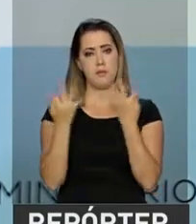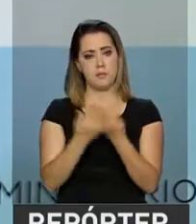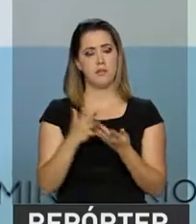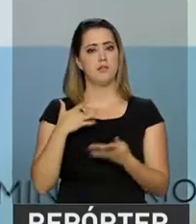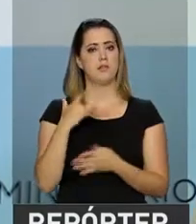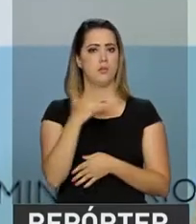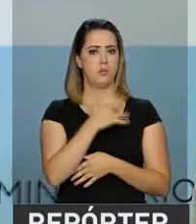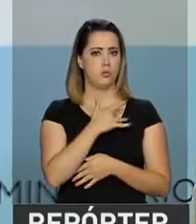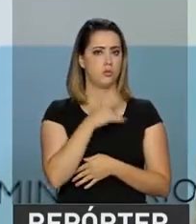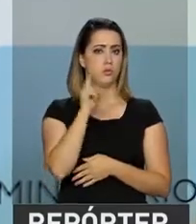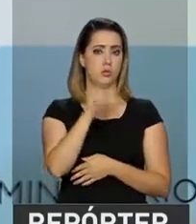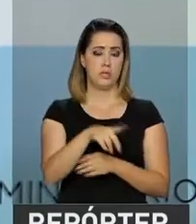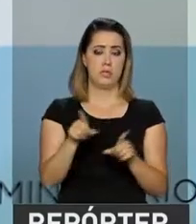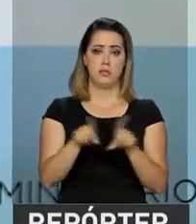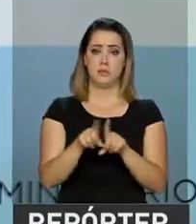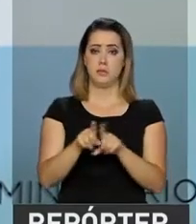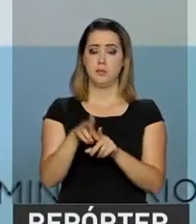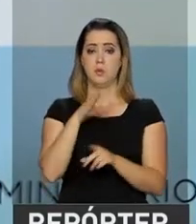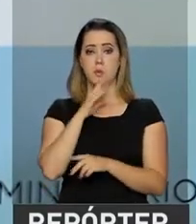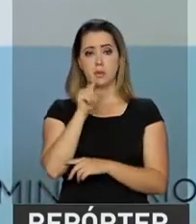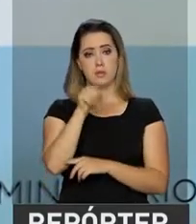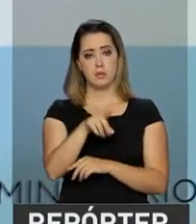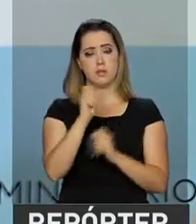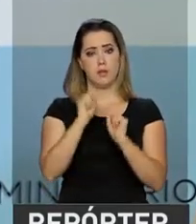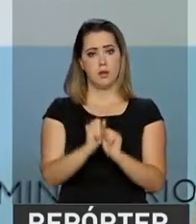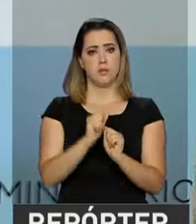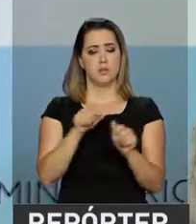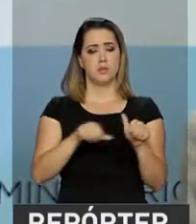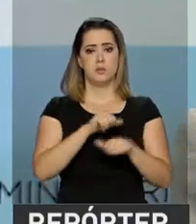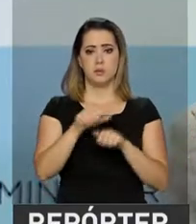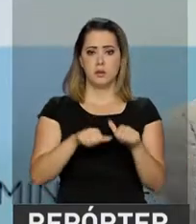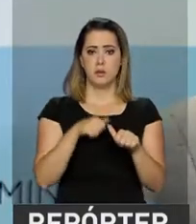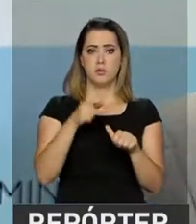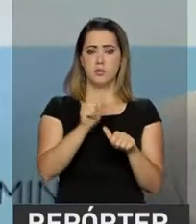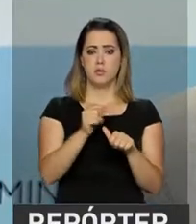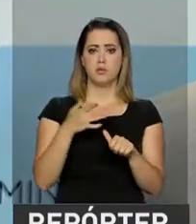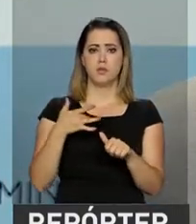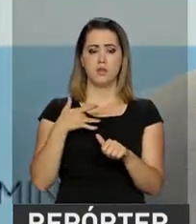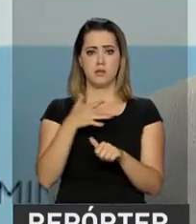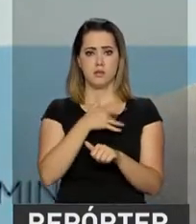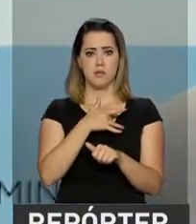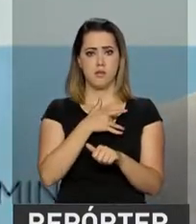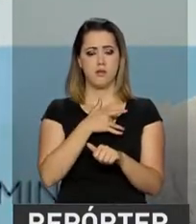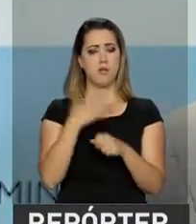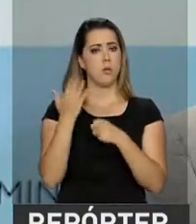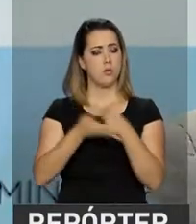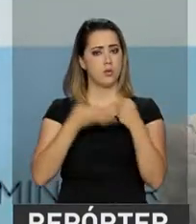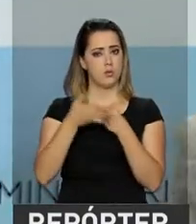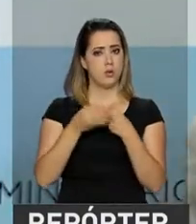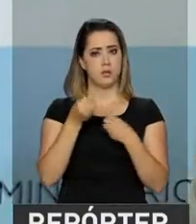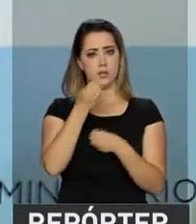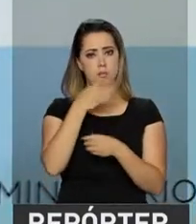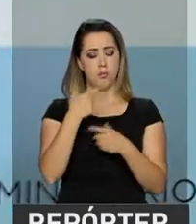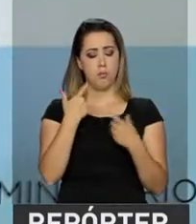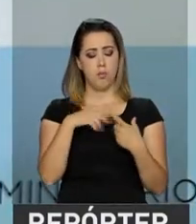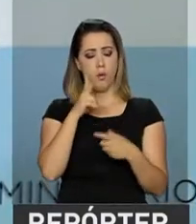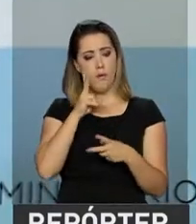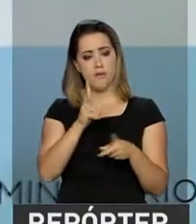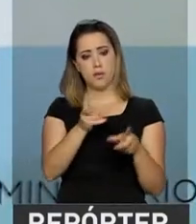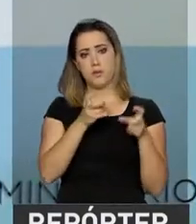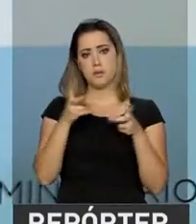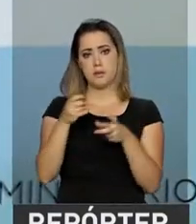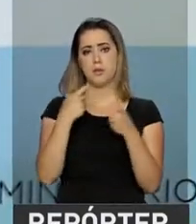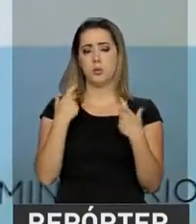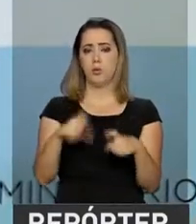da família mas ao mesmo tempo reconheceu que é possível também fazer atenção básica de qualidade considerando a realidade local que quem conhece